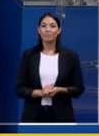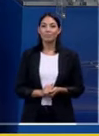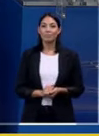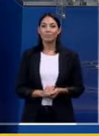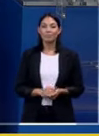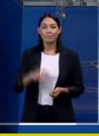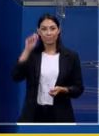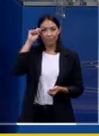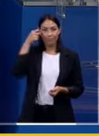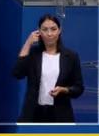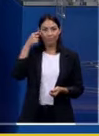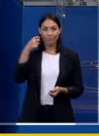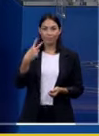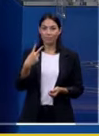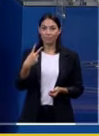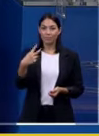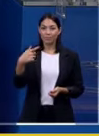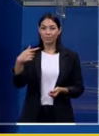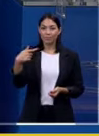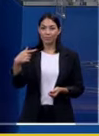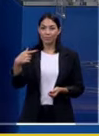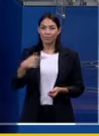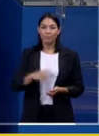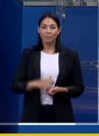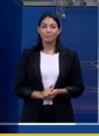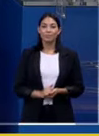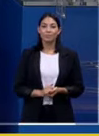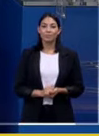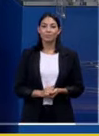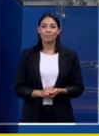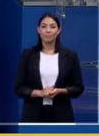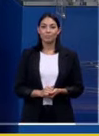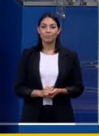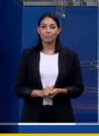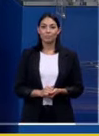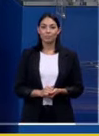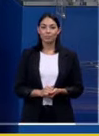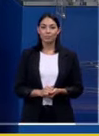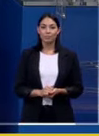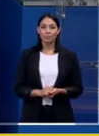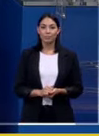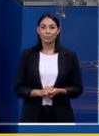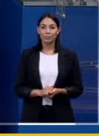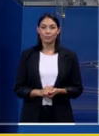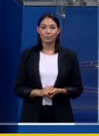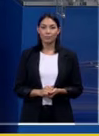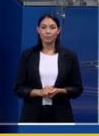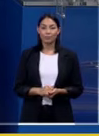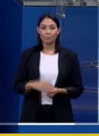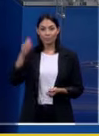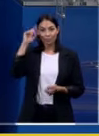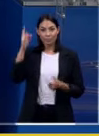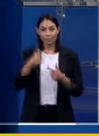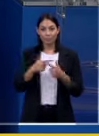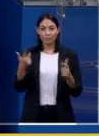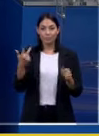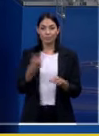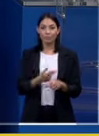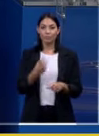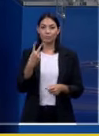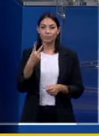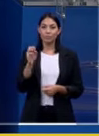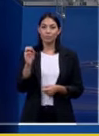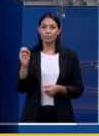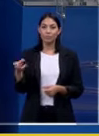bola preta número 27. Primeiro número sorteado, bola preta número 27. Dia de sorte, prêmio estimado em mais